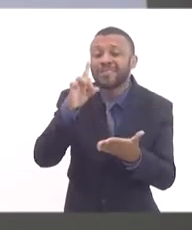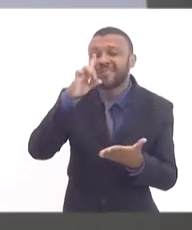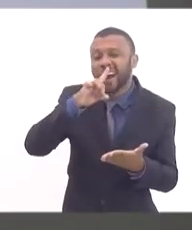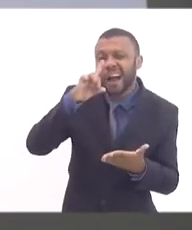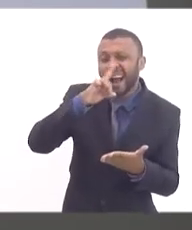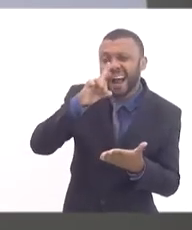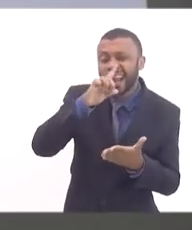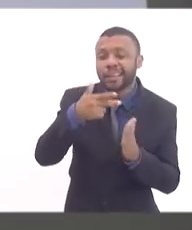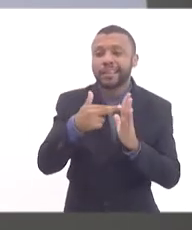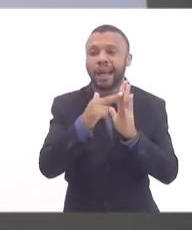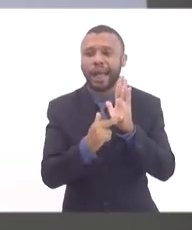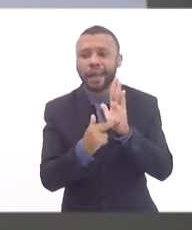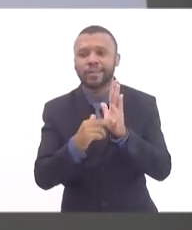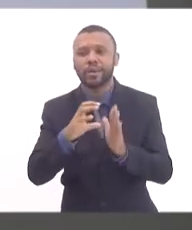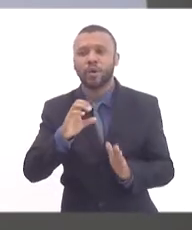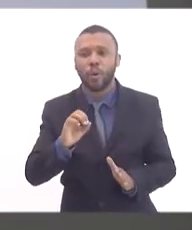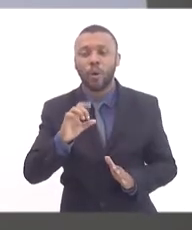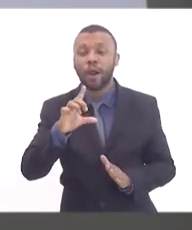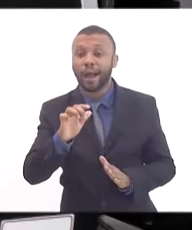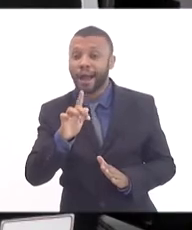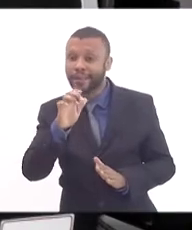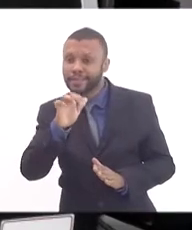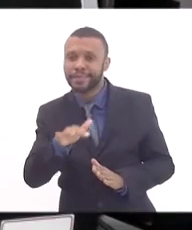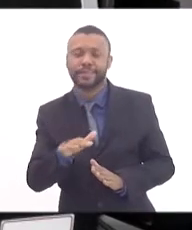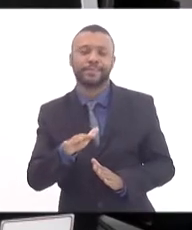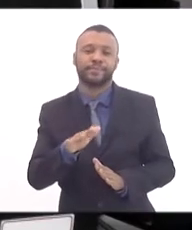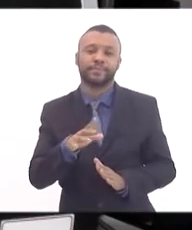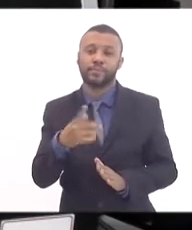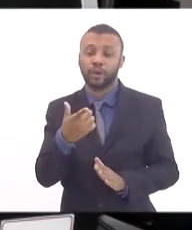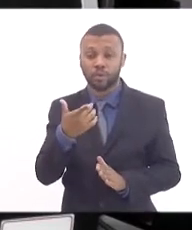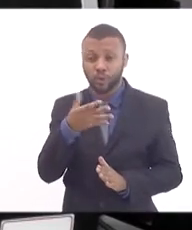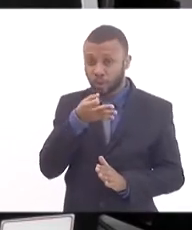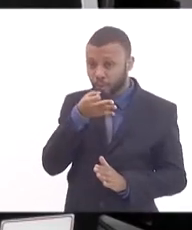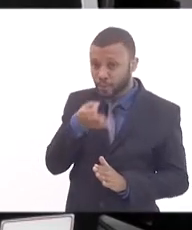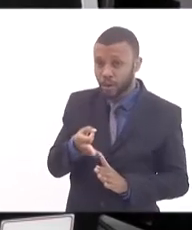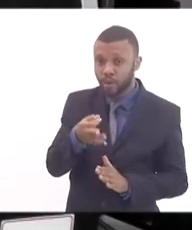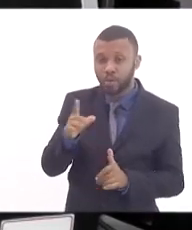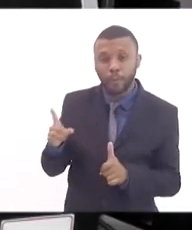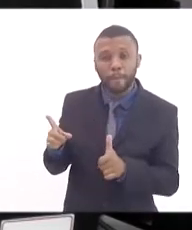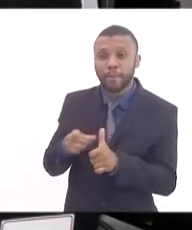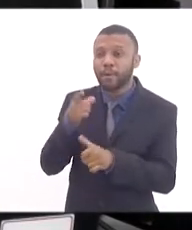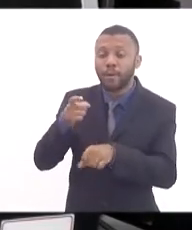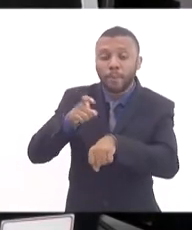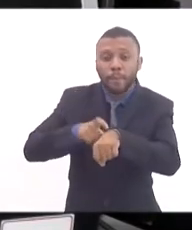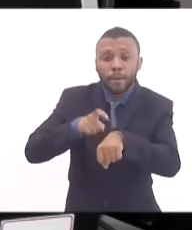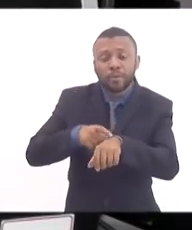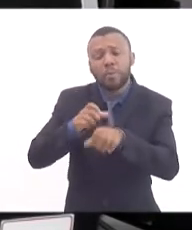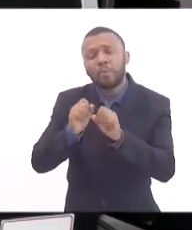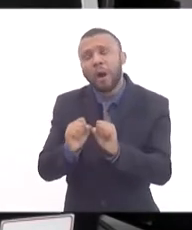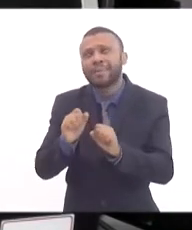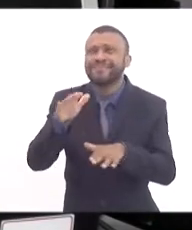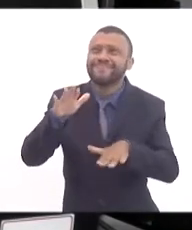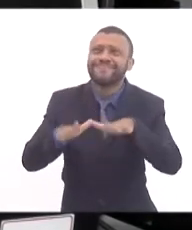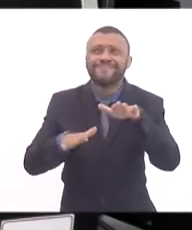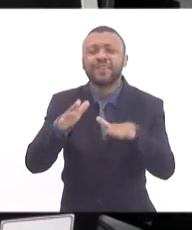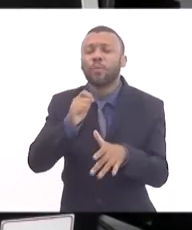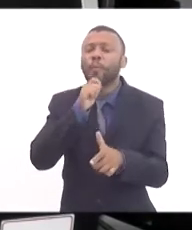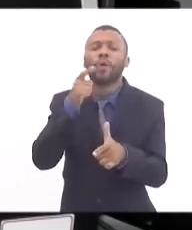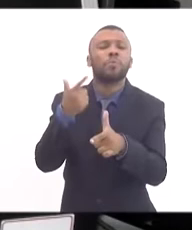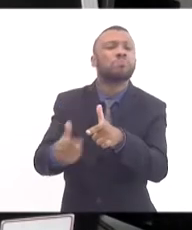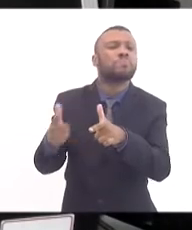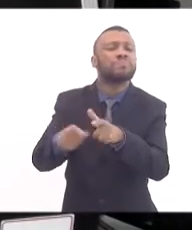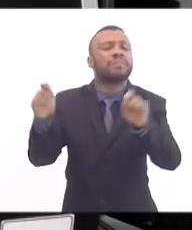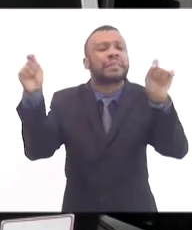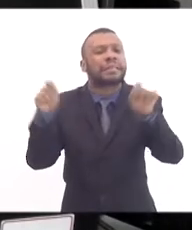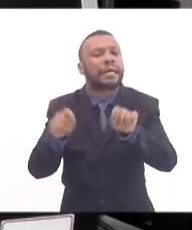tá E aí as em propriedade ao nosso ver ela não primeiro momento né pode vir trazer assim não isso não a gente